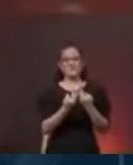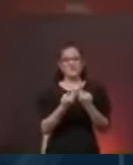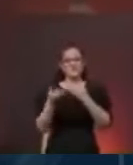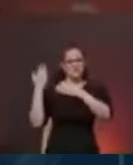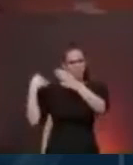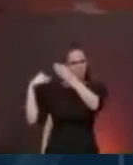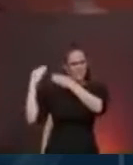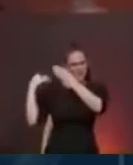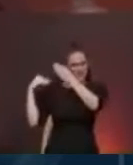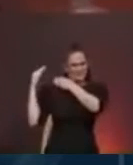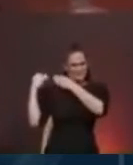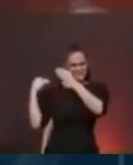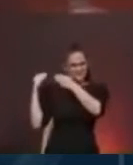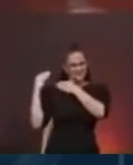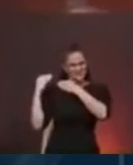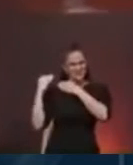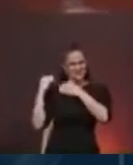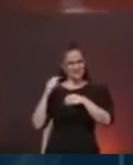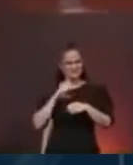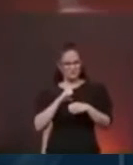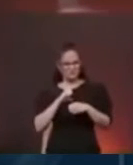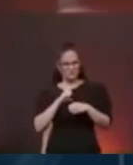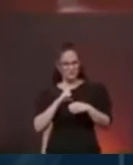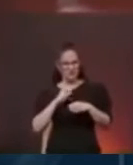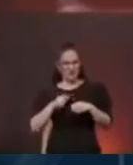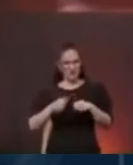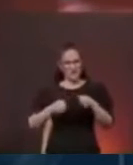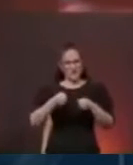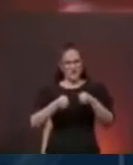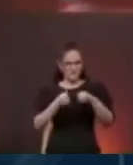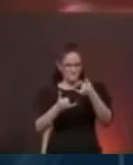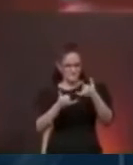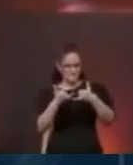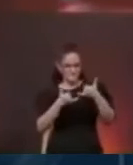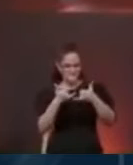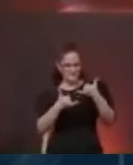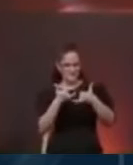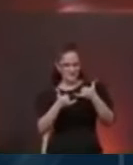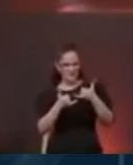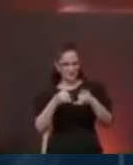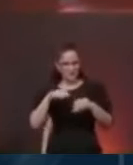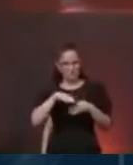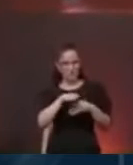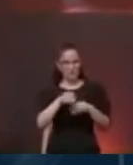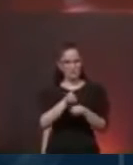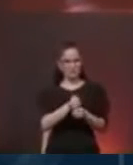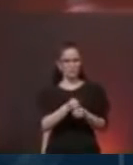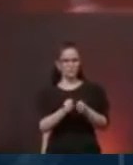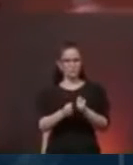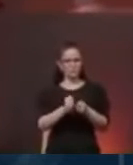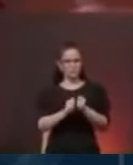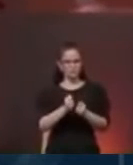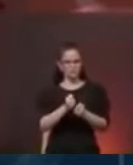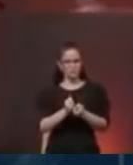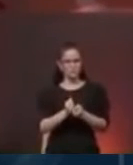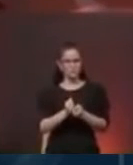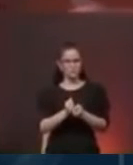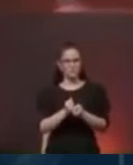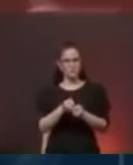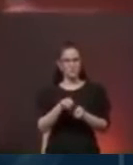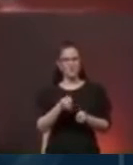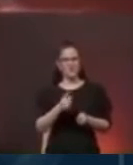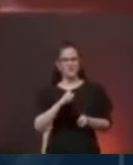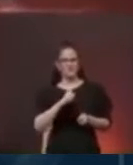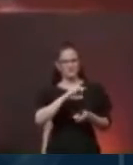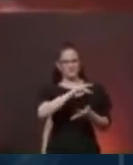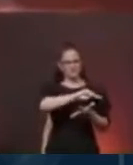remoto? Sua boneca falava? Quantos iogurtes você tomava por dia? Sua